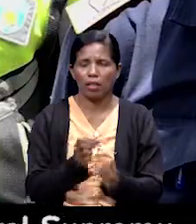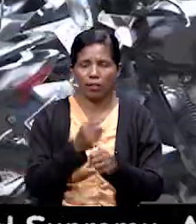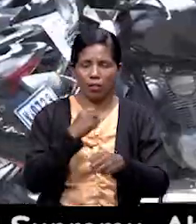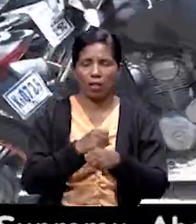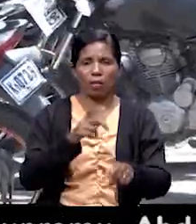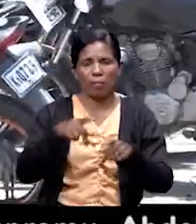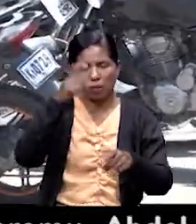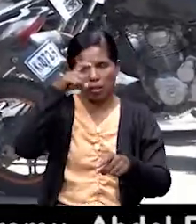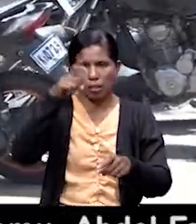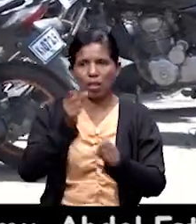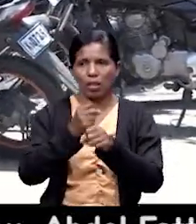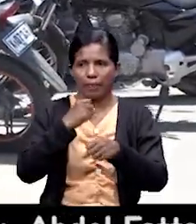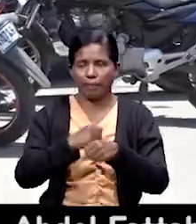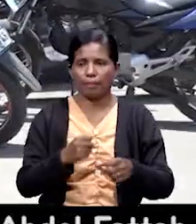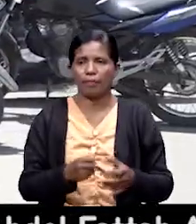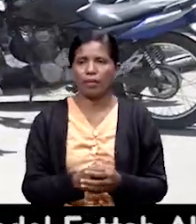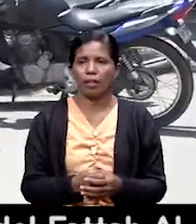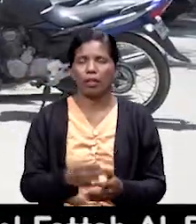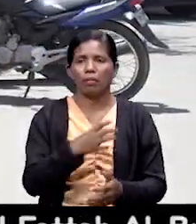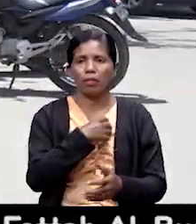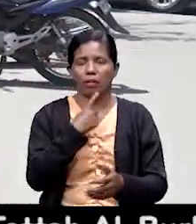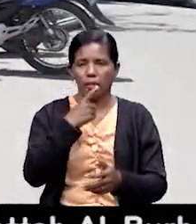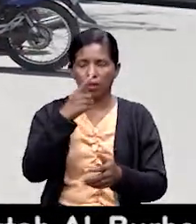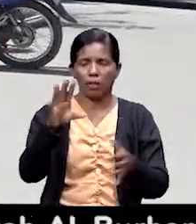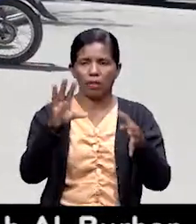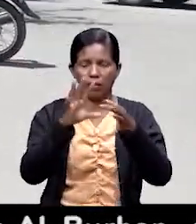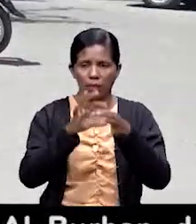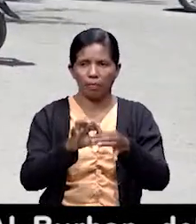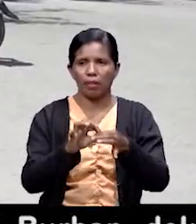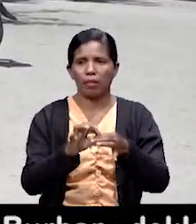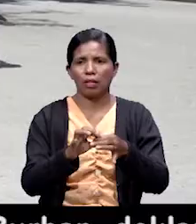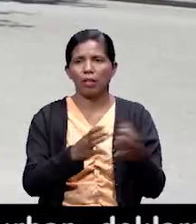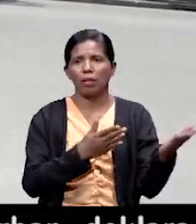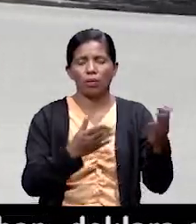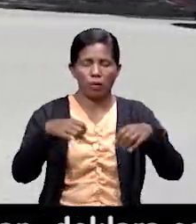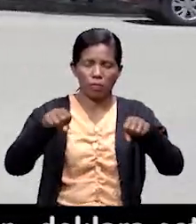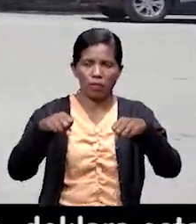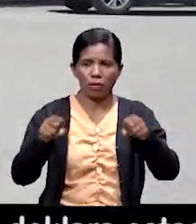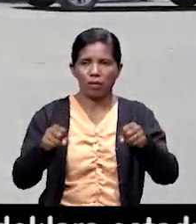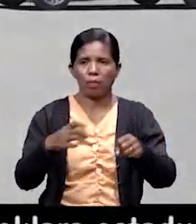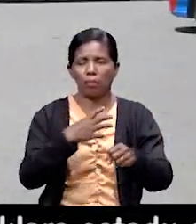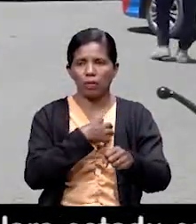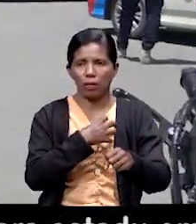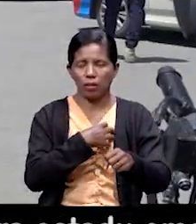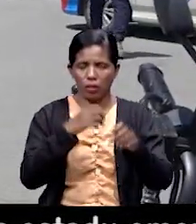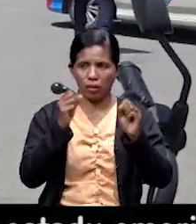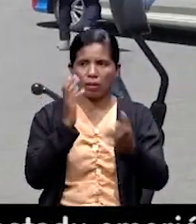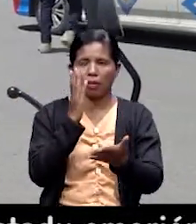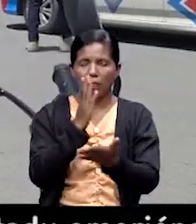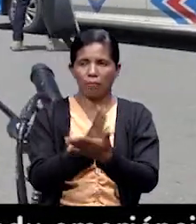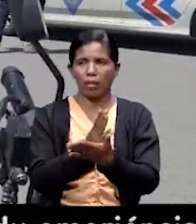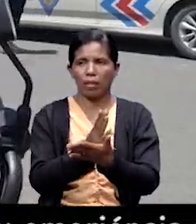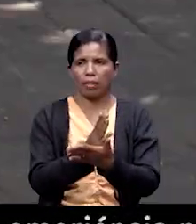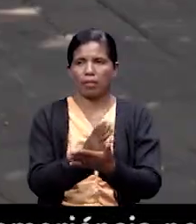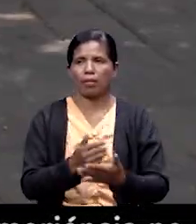mais estado. Comandante Trânsito Nemos lamenta o membro Trânsito, ainda não é bem lori motorizada, polícia Nian, para e a trotuar